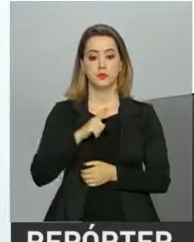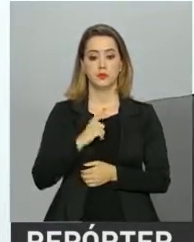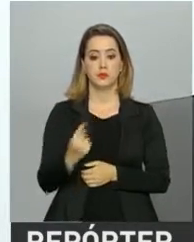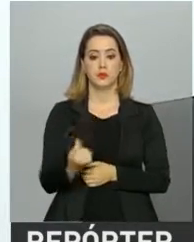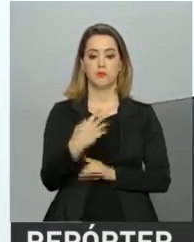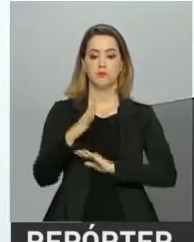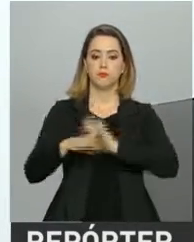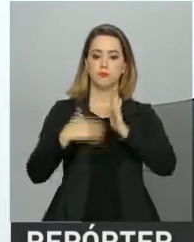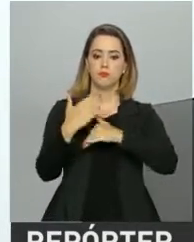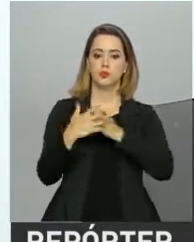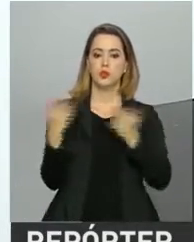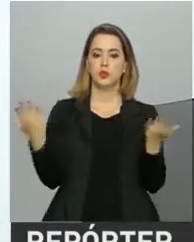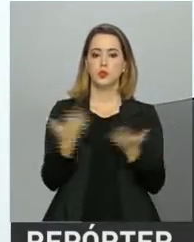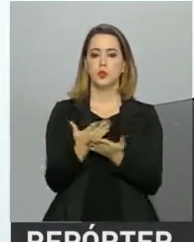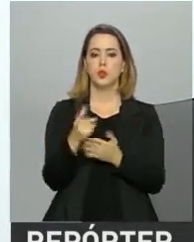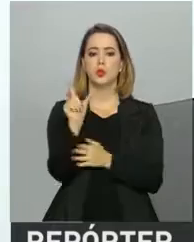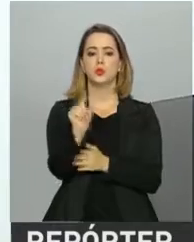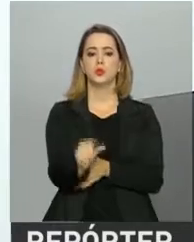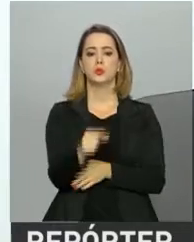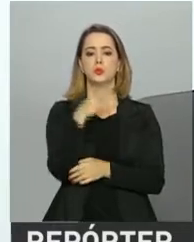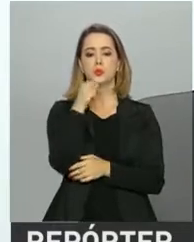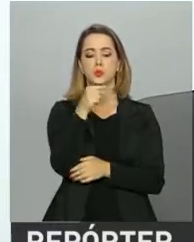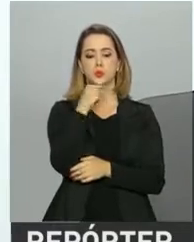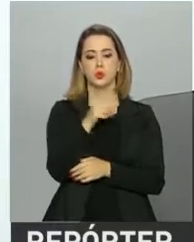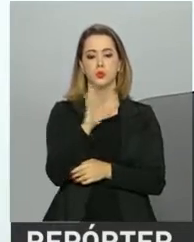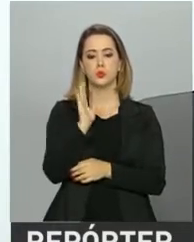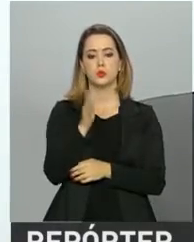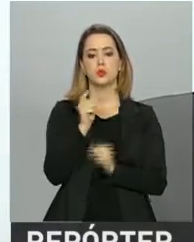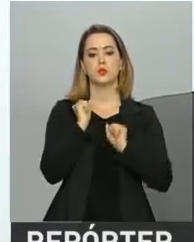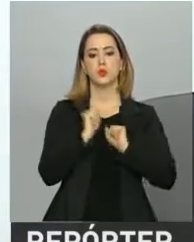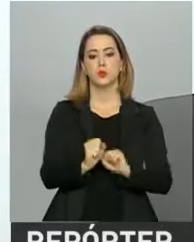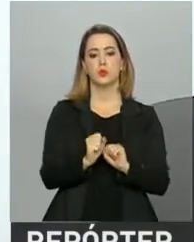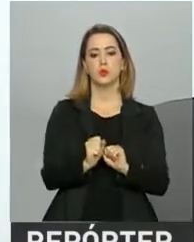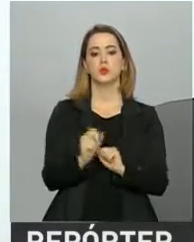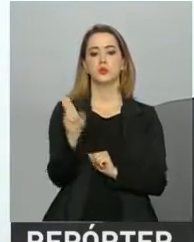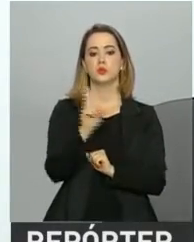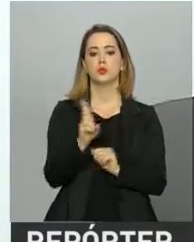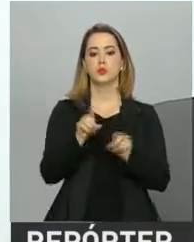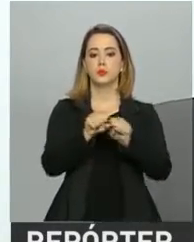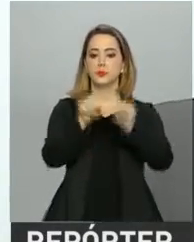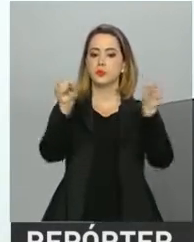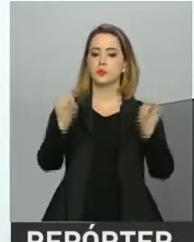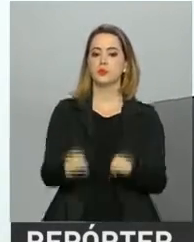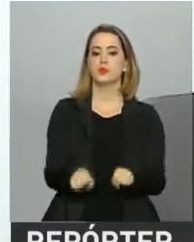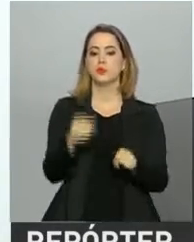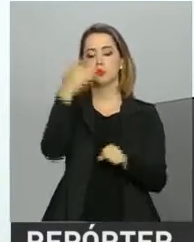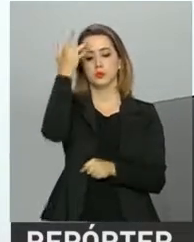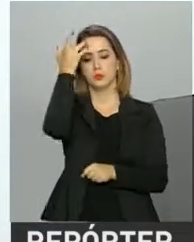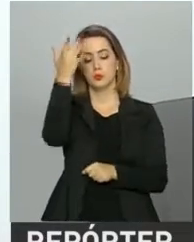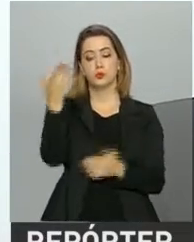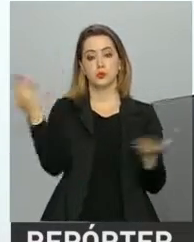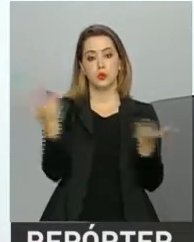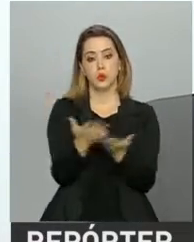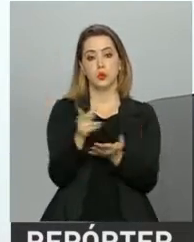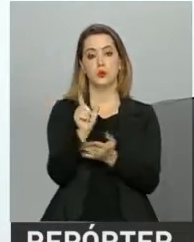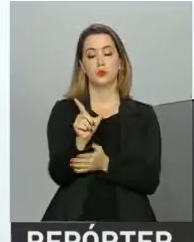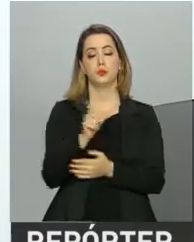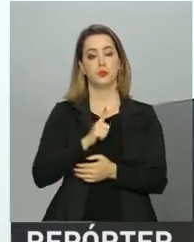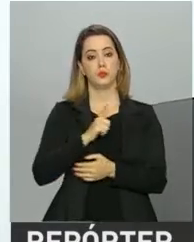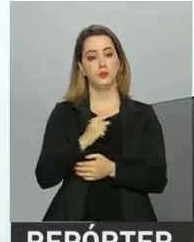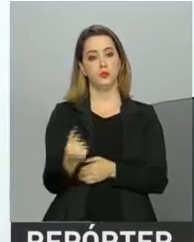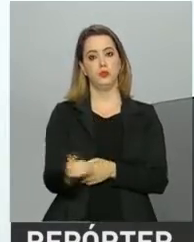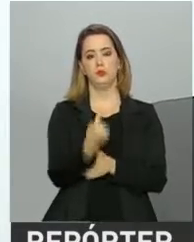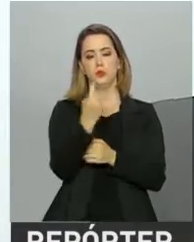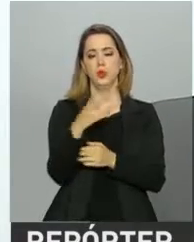hoje as pessoas têm muito menos dúvidas e conseguem utilizar o sistema com mais facilidade. O mais importante é que hoje eles têm um